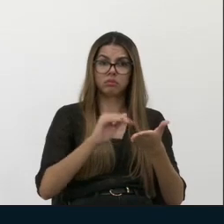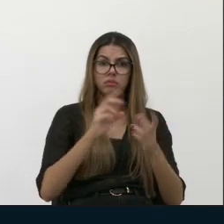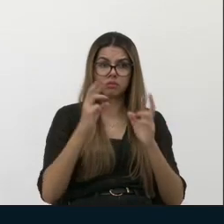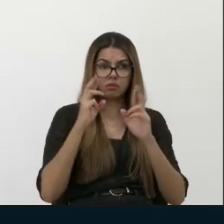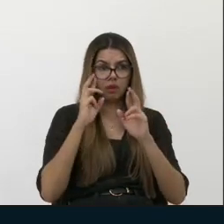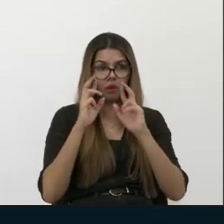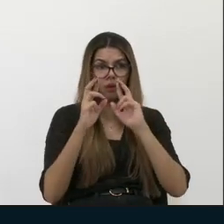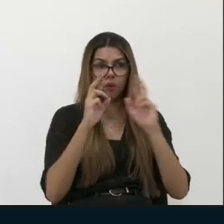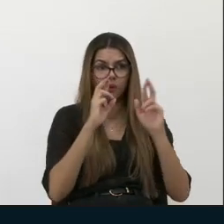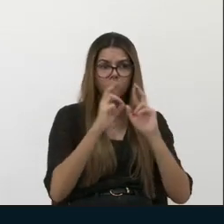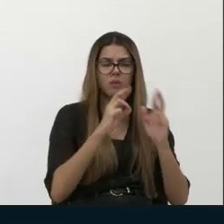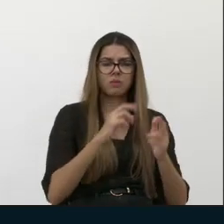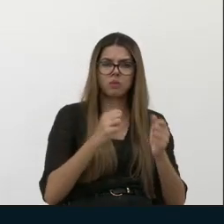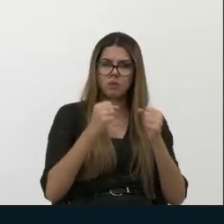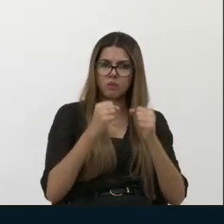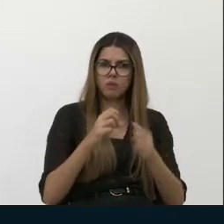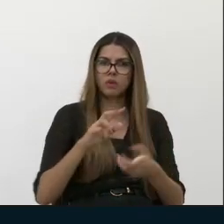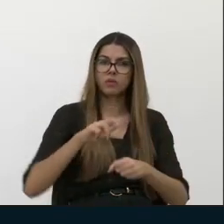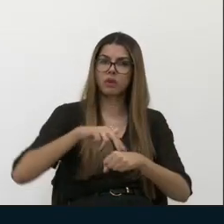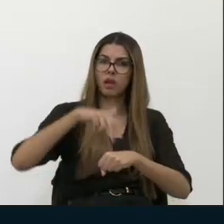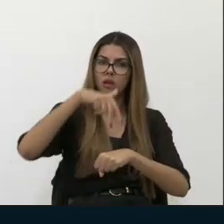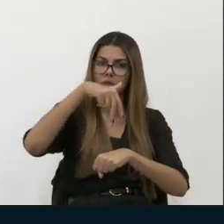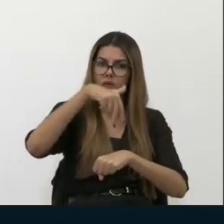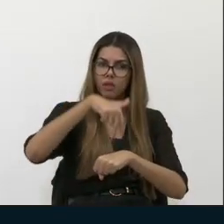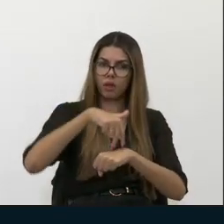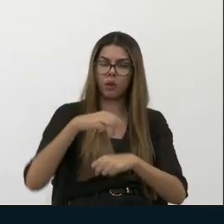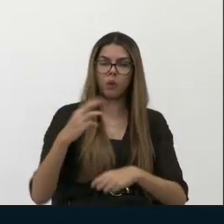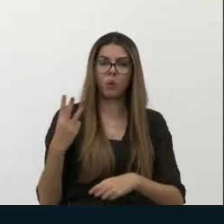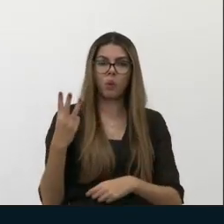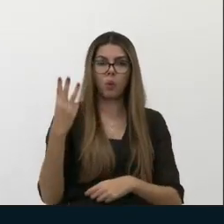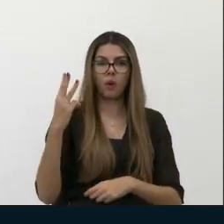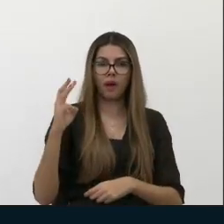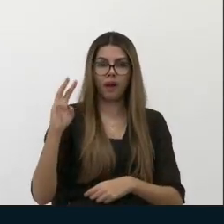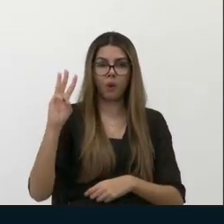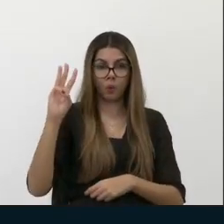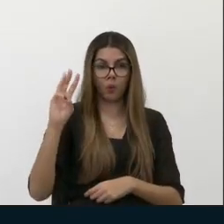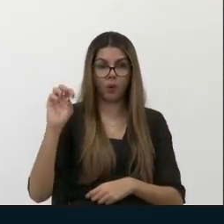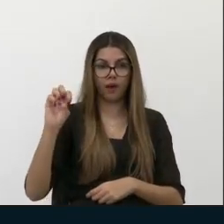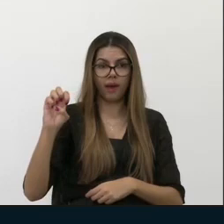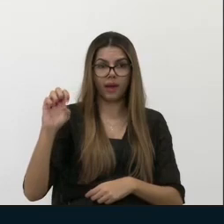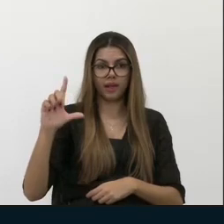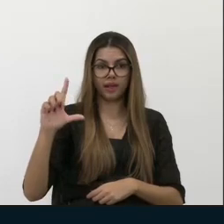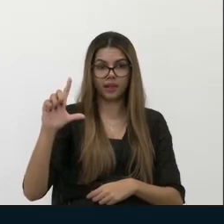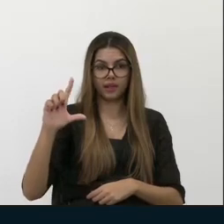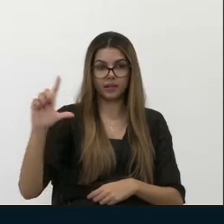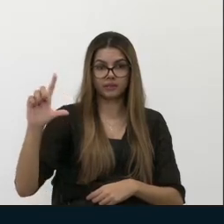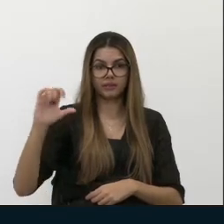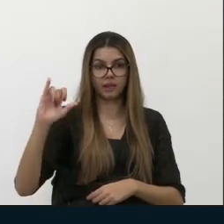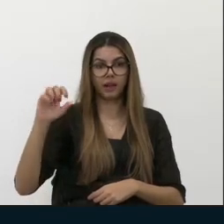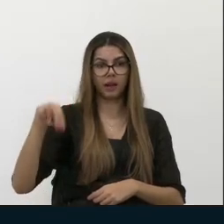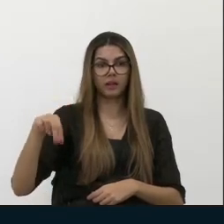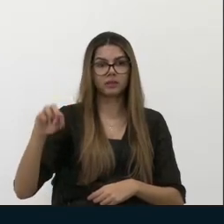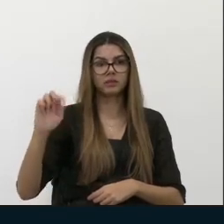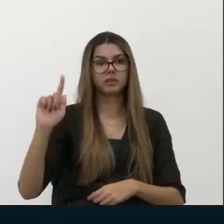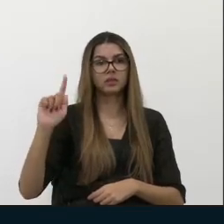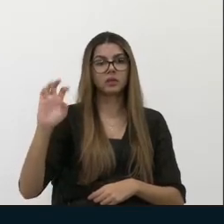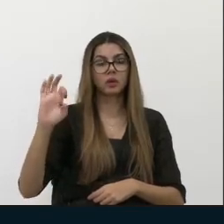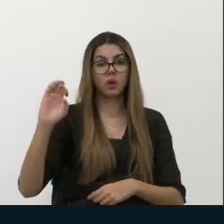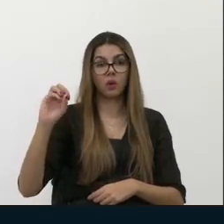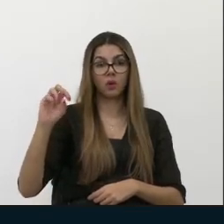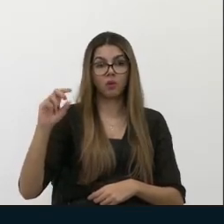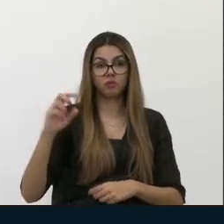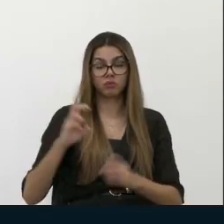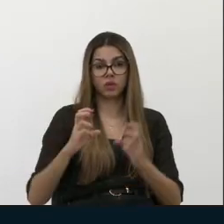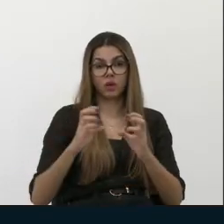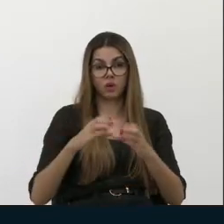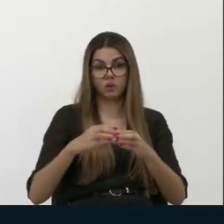Wellington pode vir falar, que integrando as secretarias, as organizações